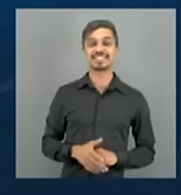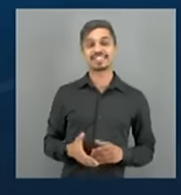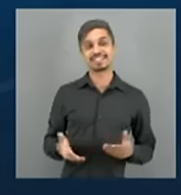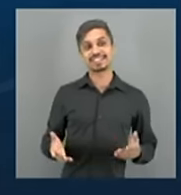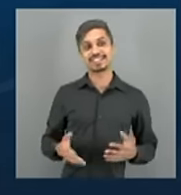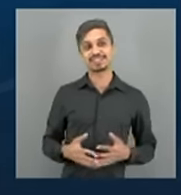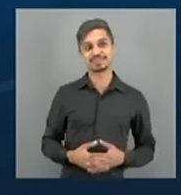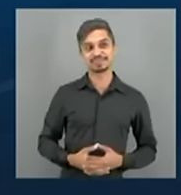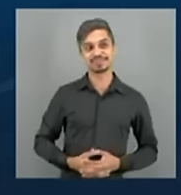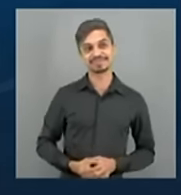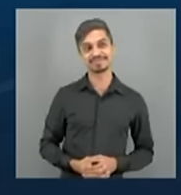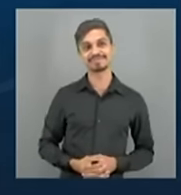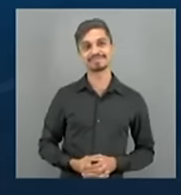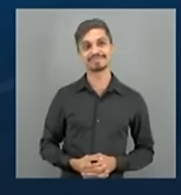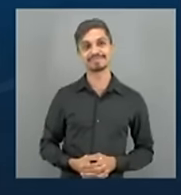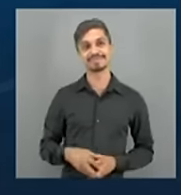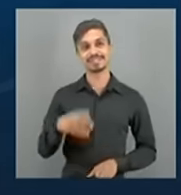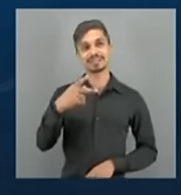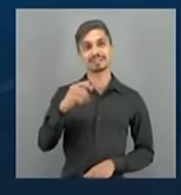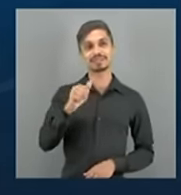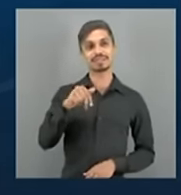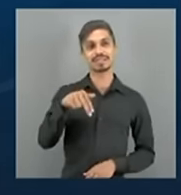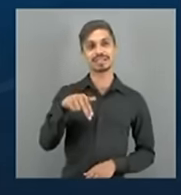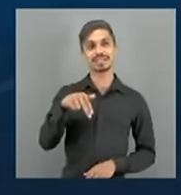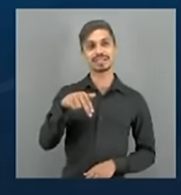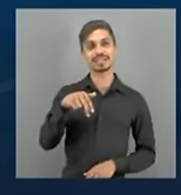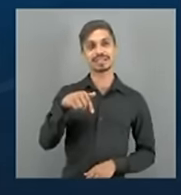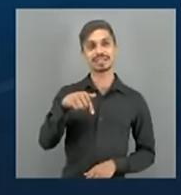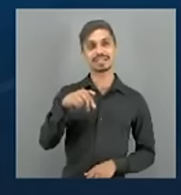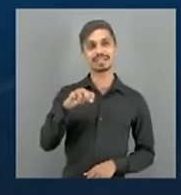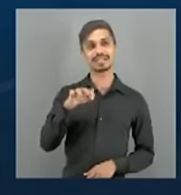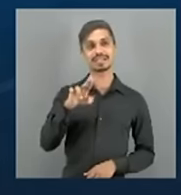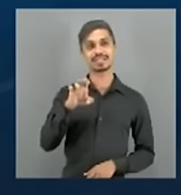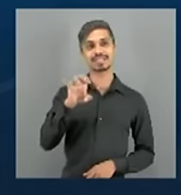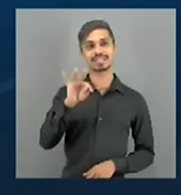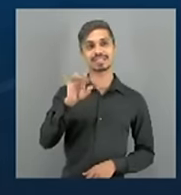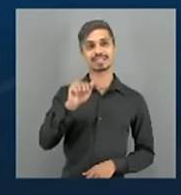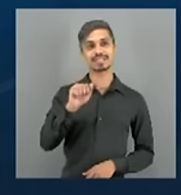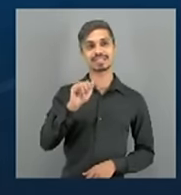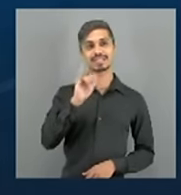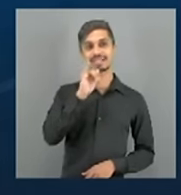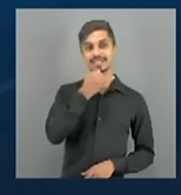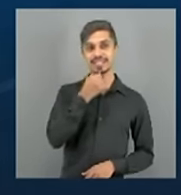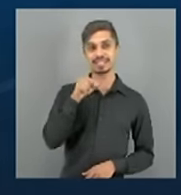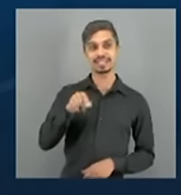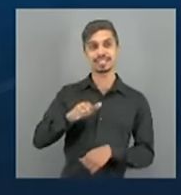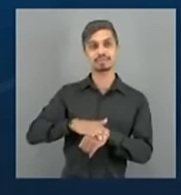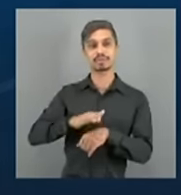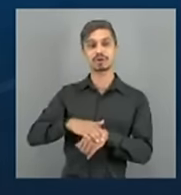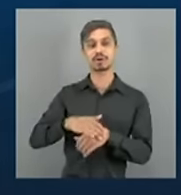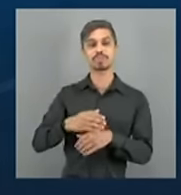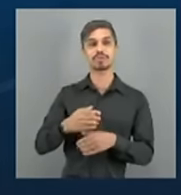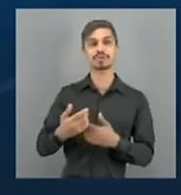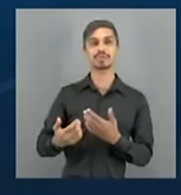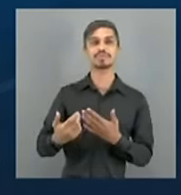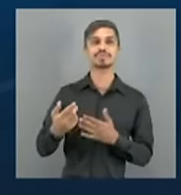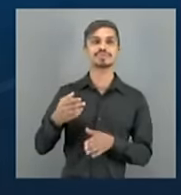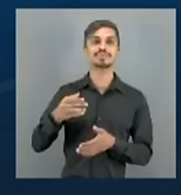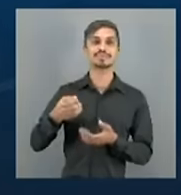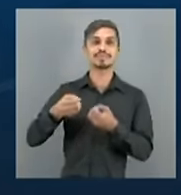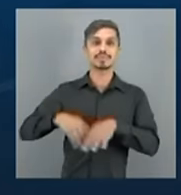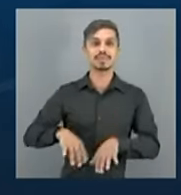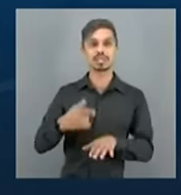Olha, o Paquetá foi um caso que, infelizmente, ele mesmo se condenou, né? Então a gente tem que ser